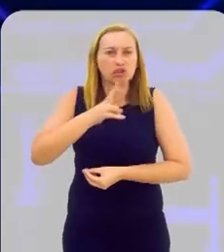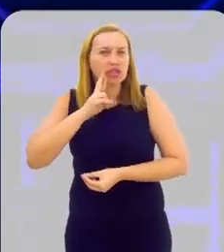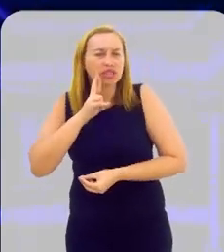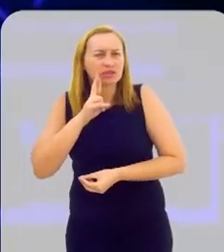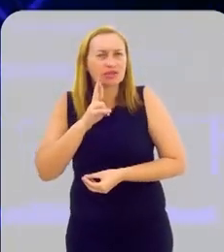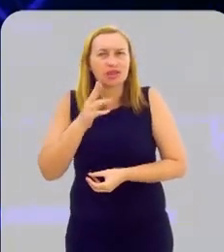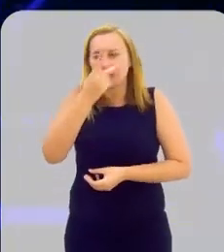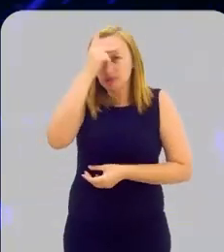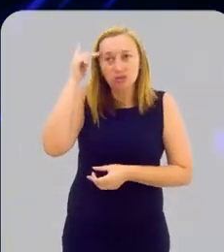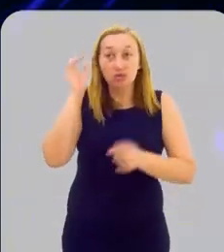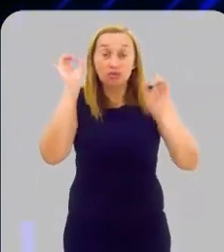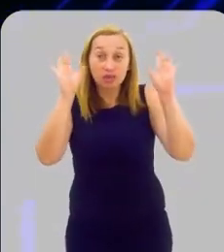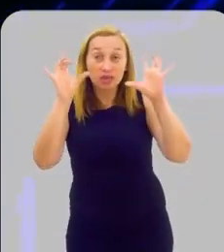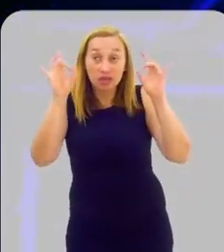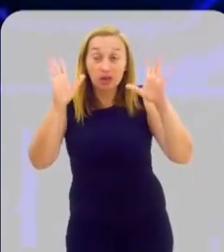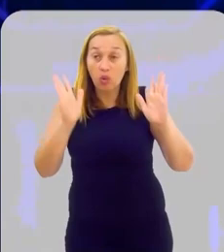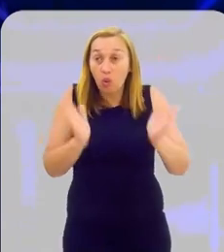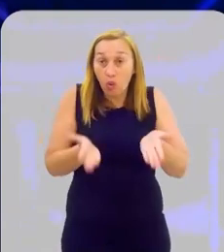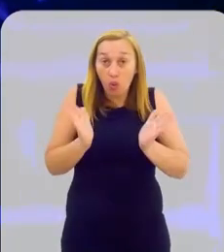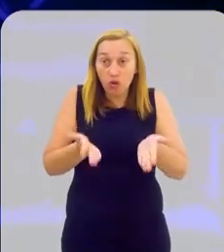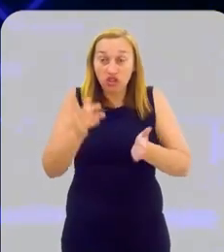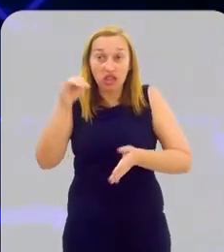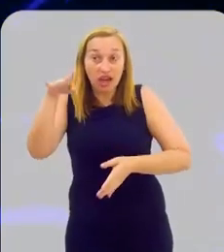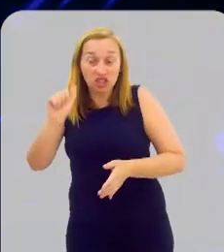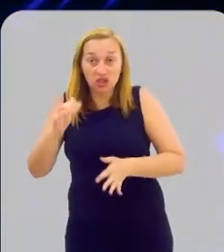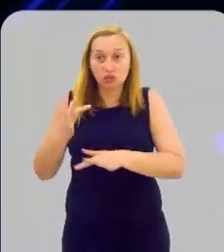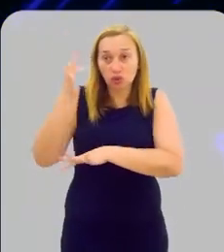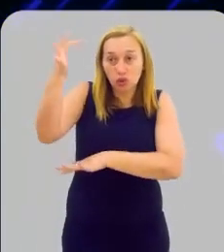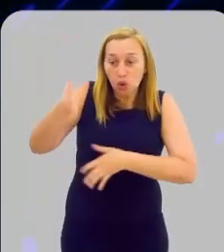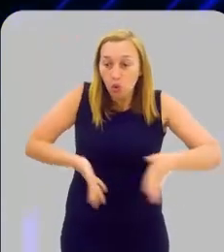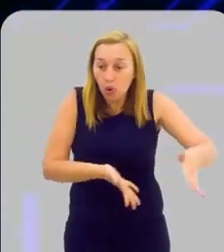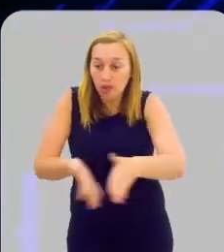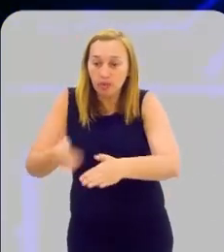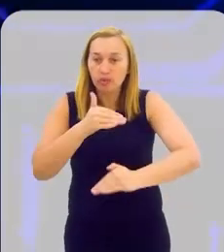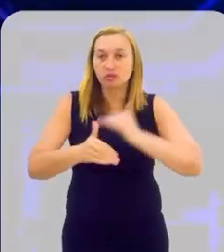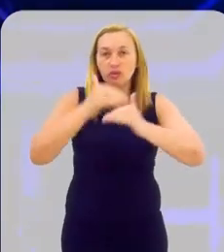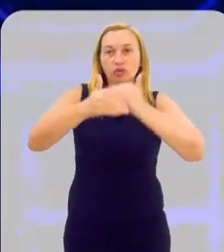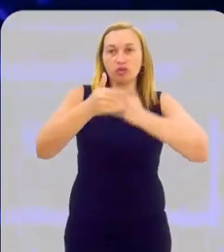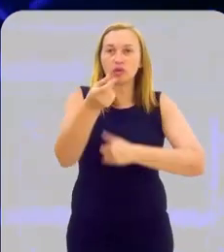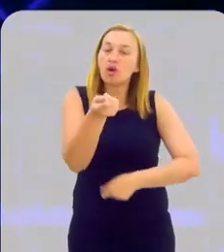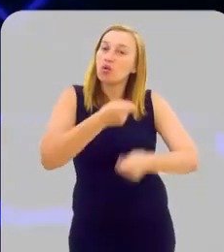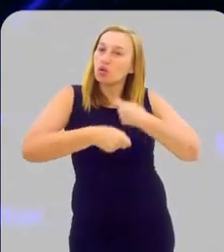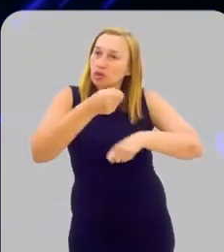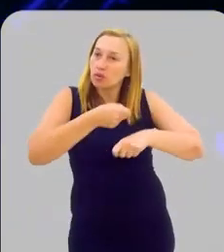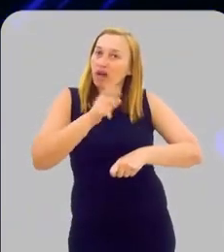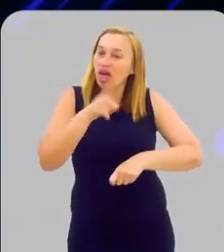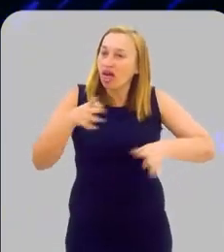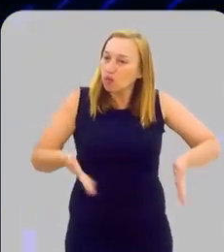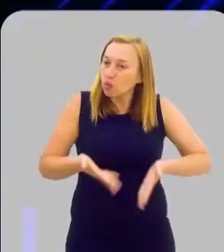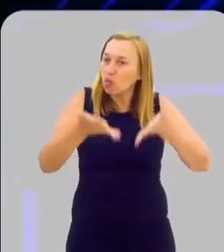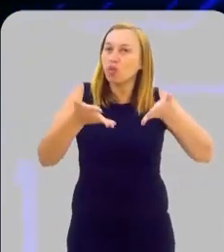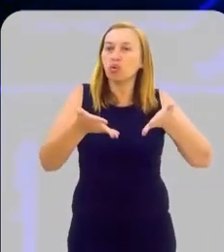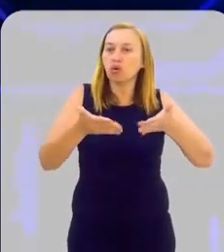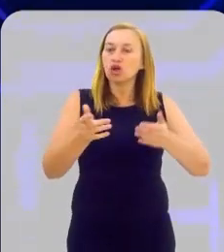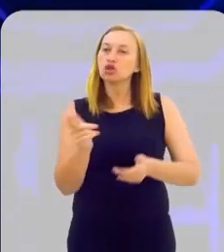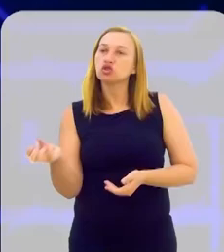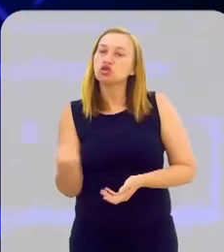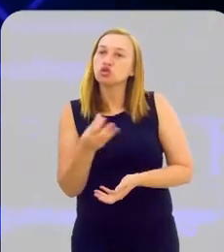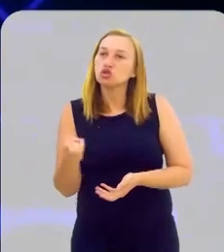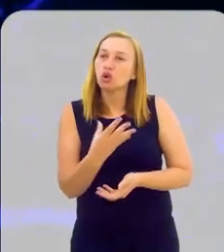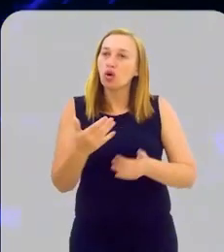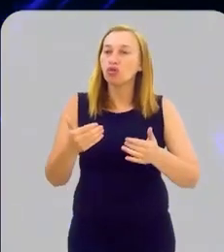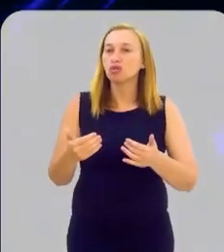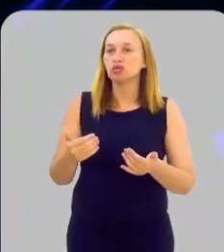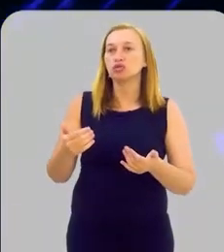bares e restaurantes? Especialistas da Agenda de Futuro de hoje afirmam que o caminho para o desenvolvimento econômico é